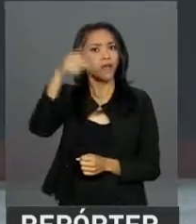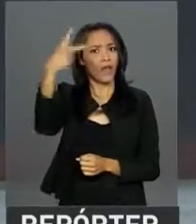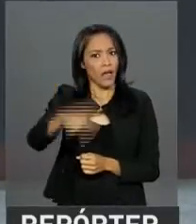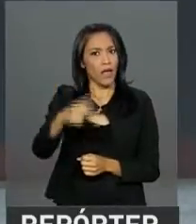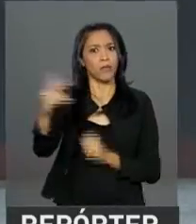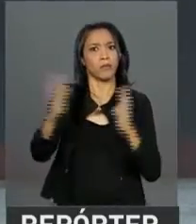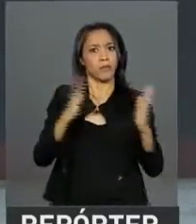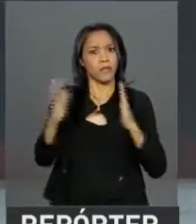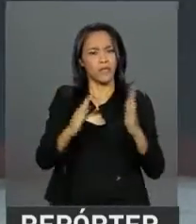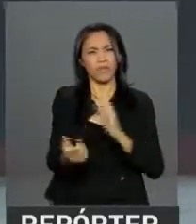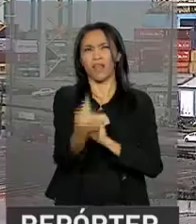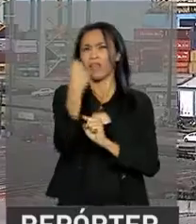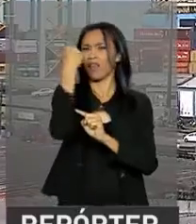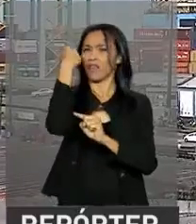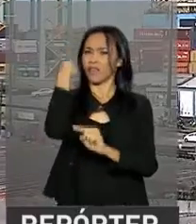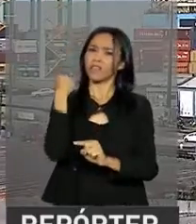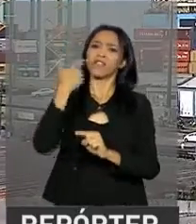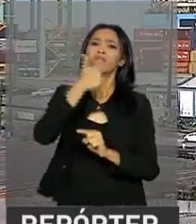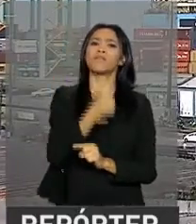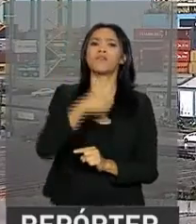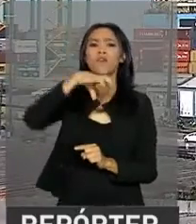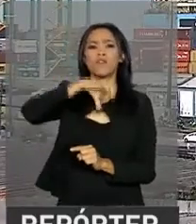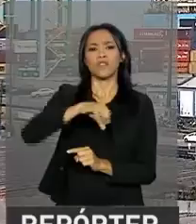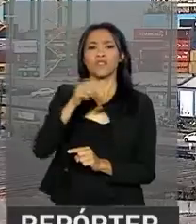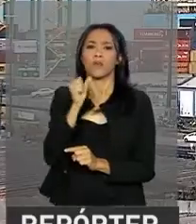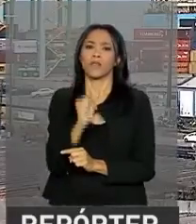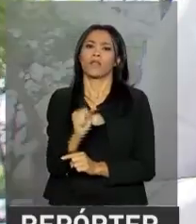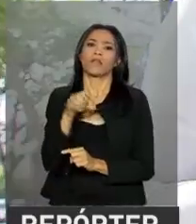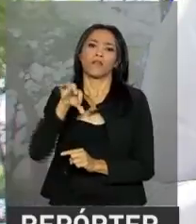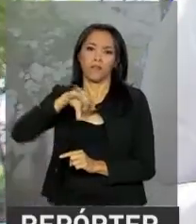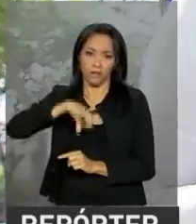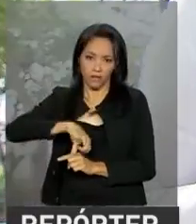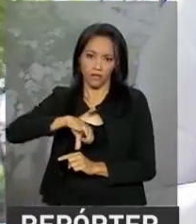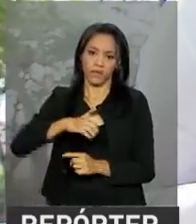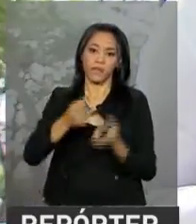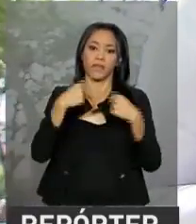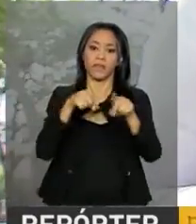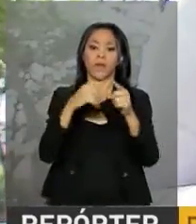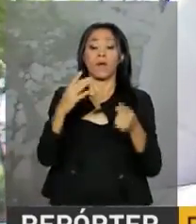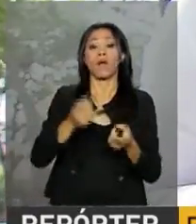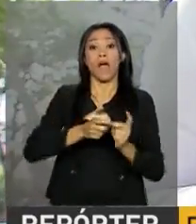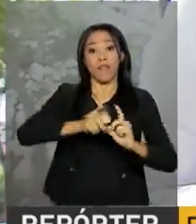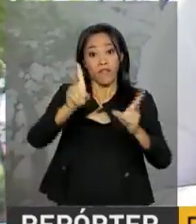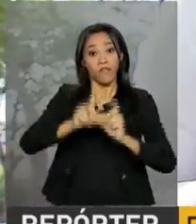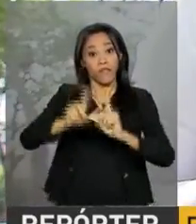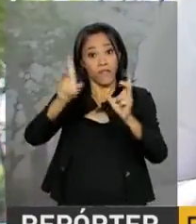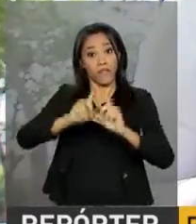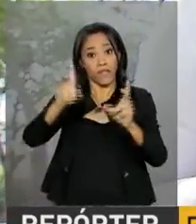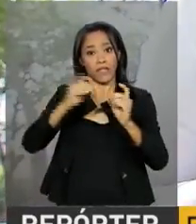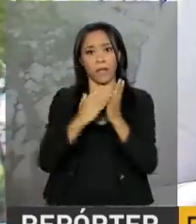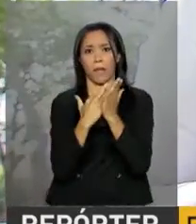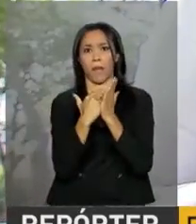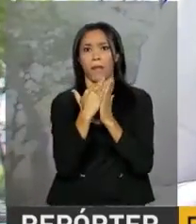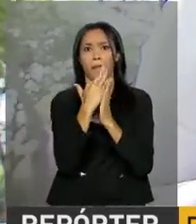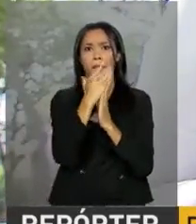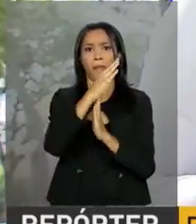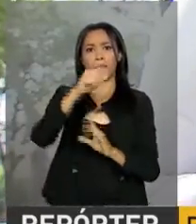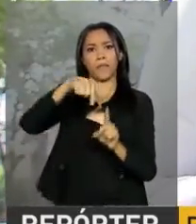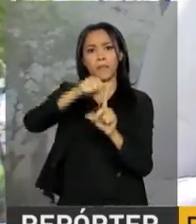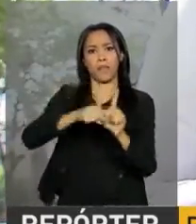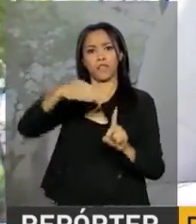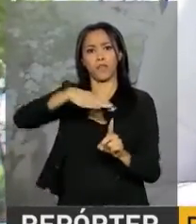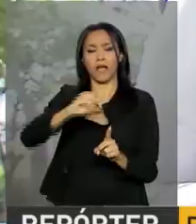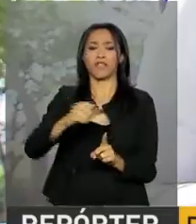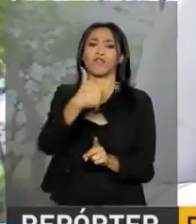o período desde o início da série histórica em 1989 as exportações aumentaram no mês de março alcançando a casa do 20